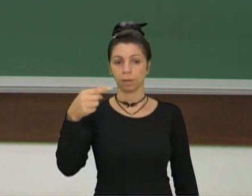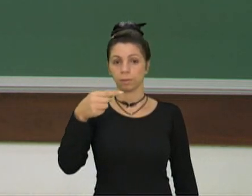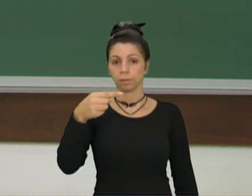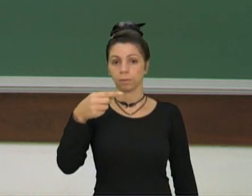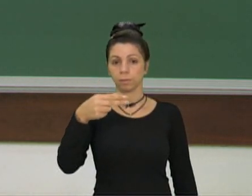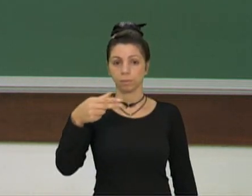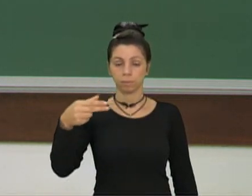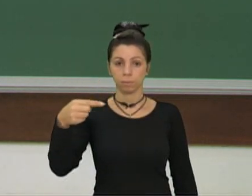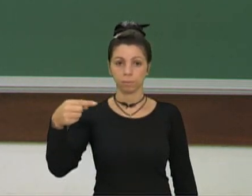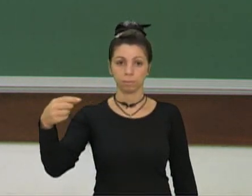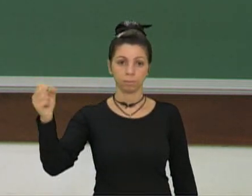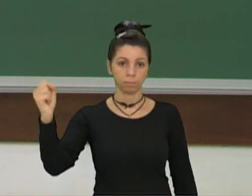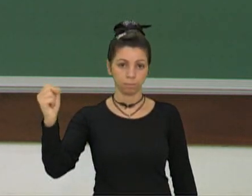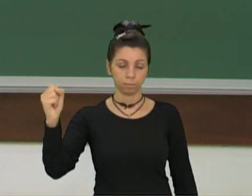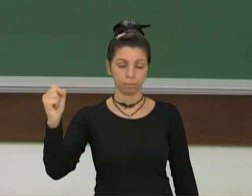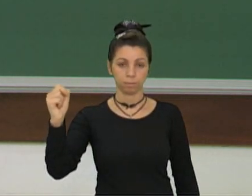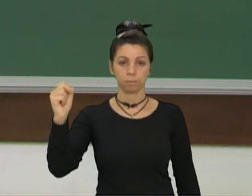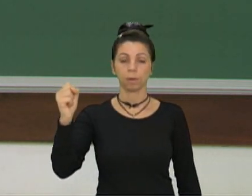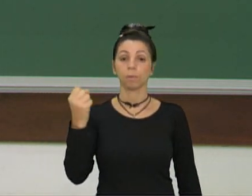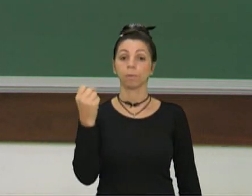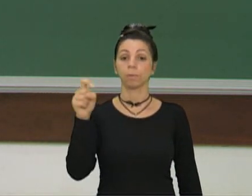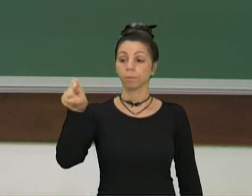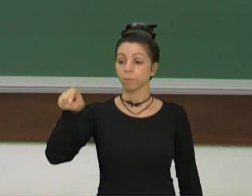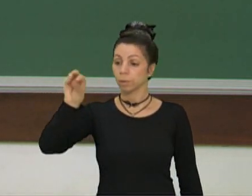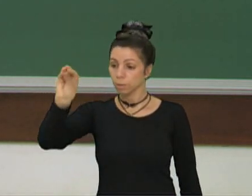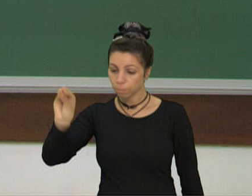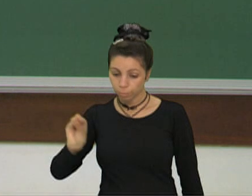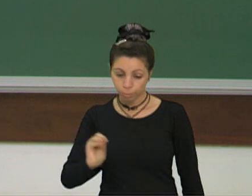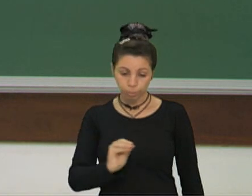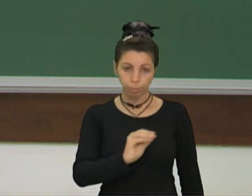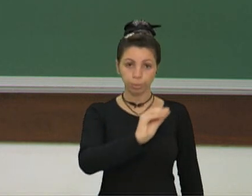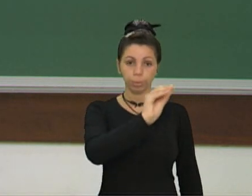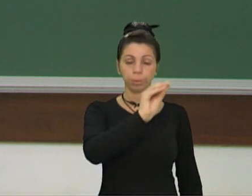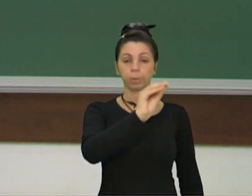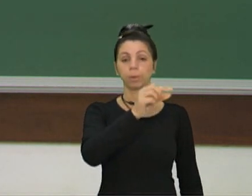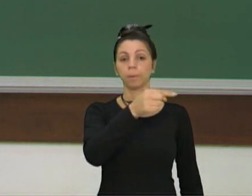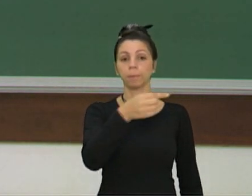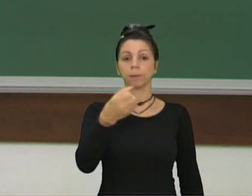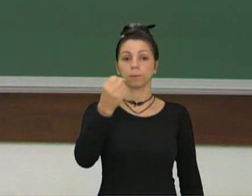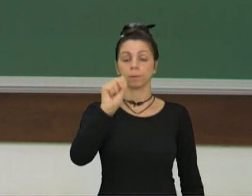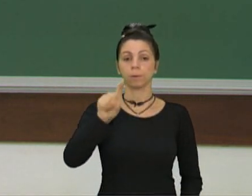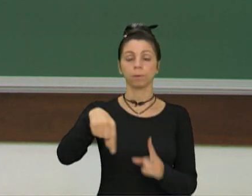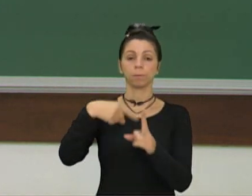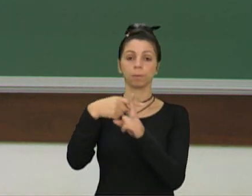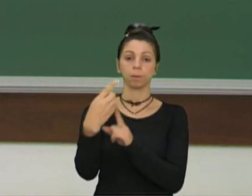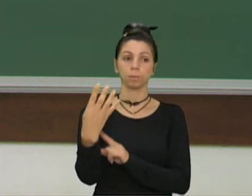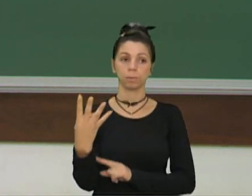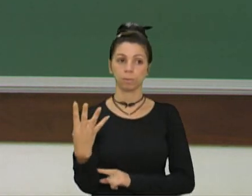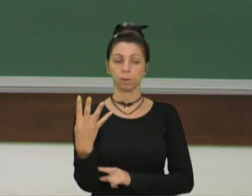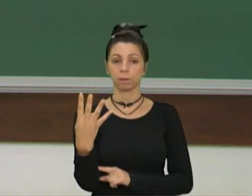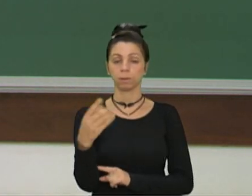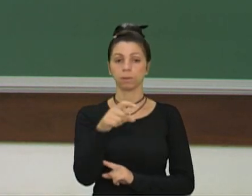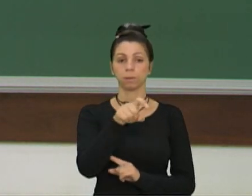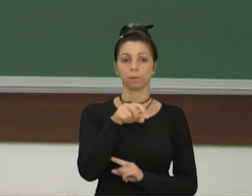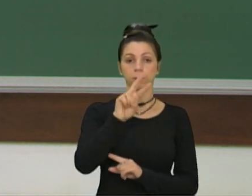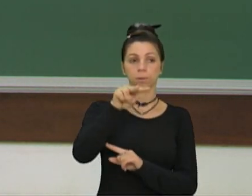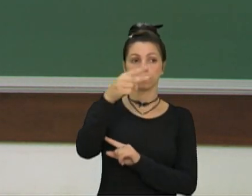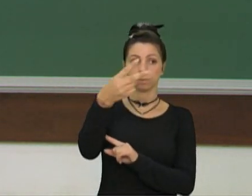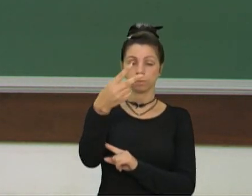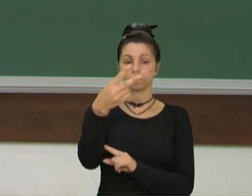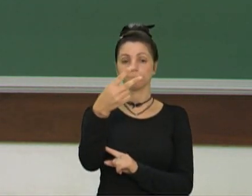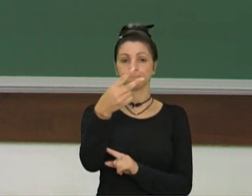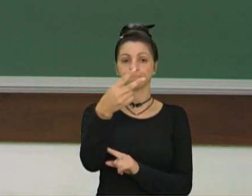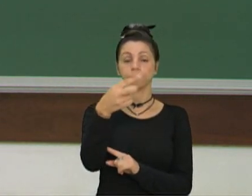aqui, isolando novamente a minha incógnita, menos 8 mais 4, eu cheguei em que x ao quadrado é igual a